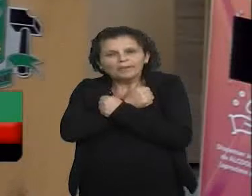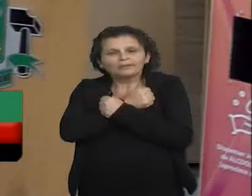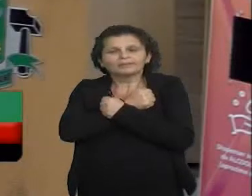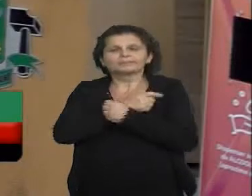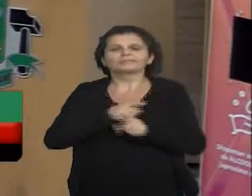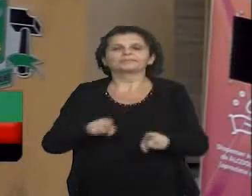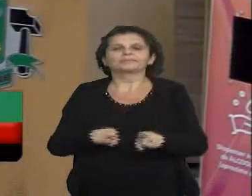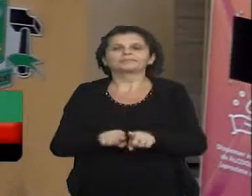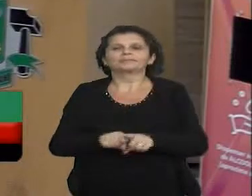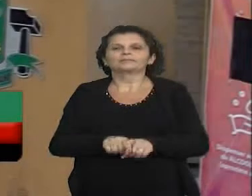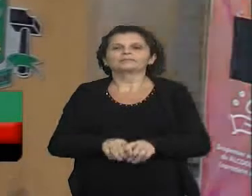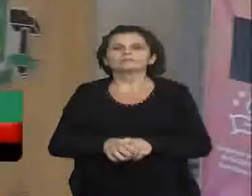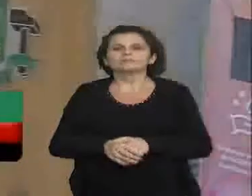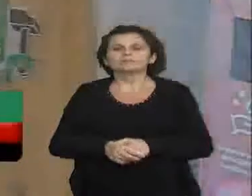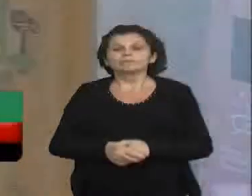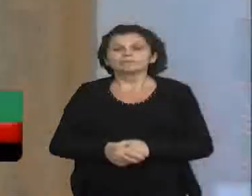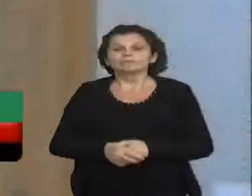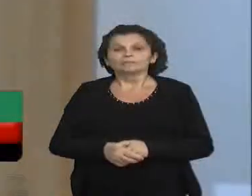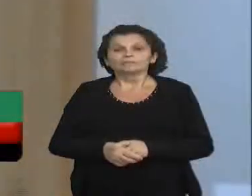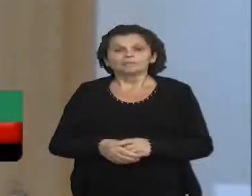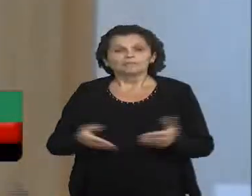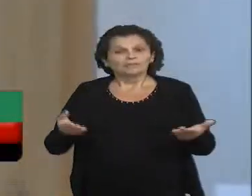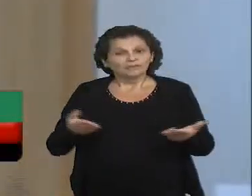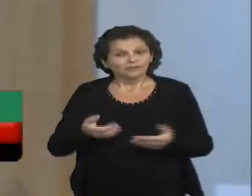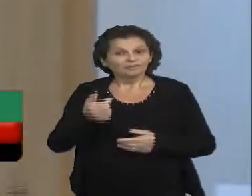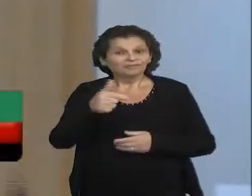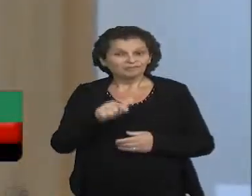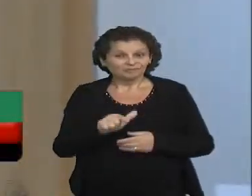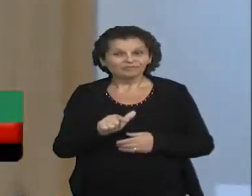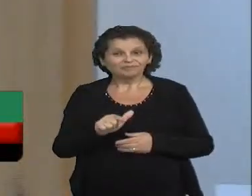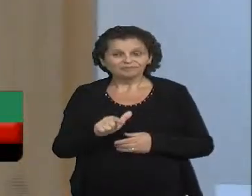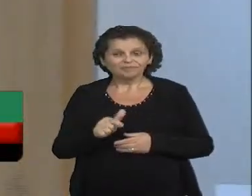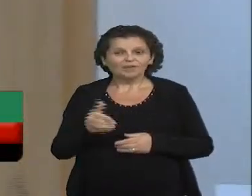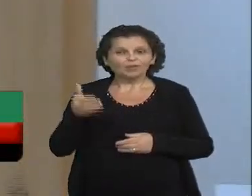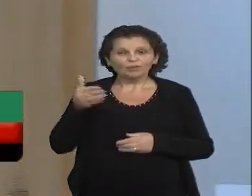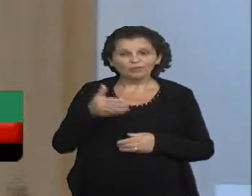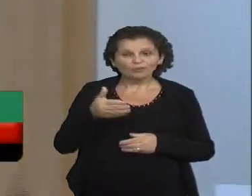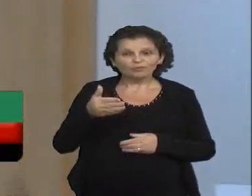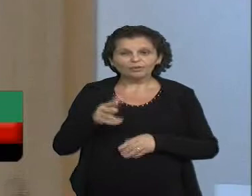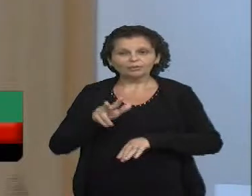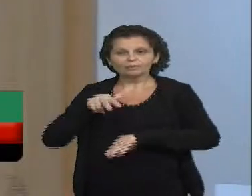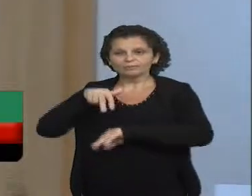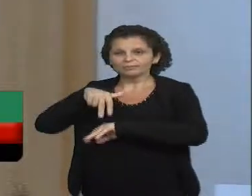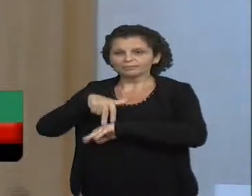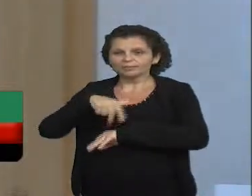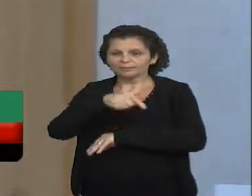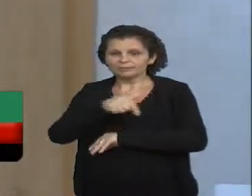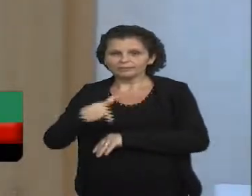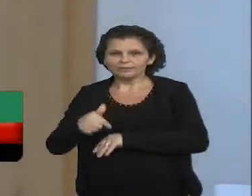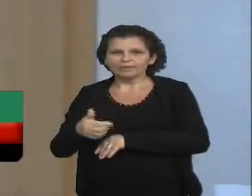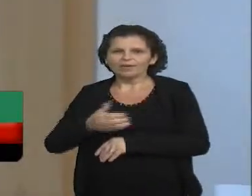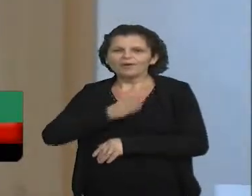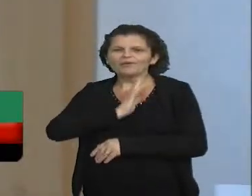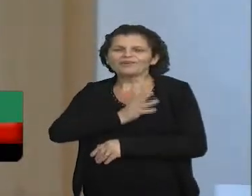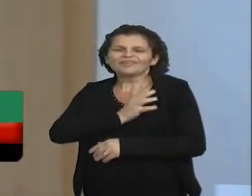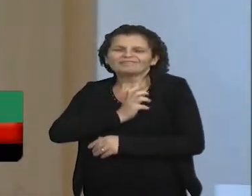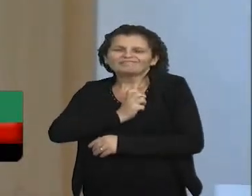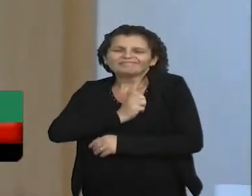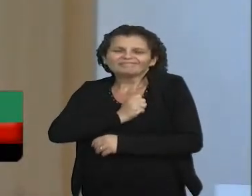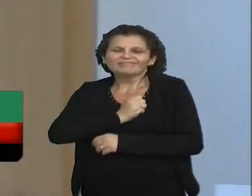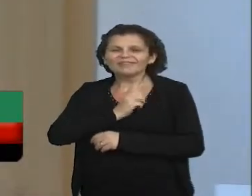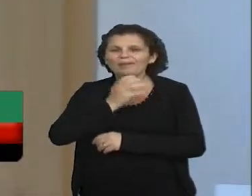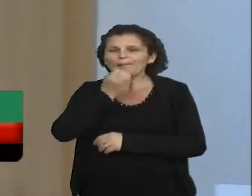nessa missão. Bom, hoje, de novo, eu venho para essa tribuna, como eu disse semana passada, com o coração quentinho,